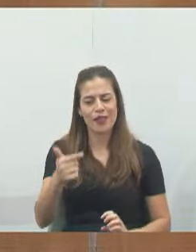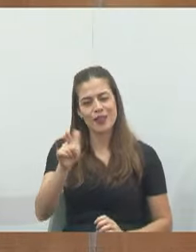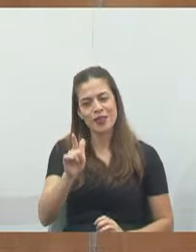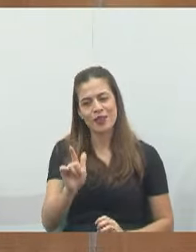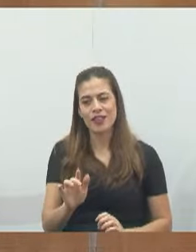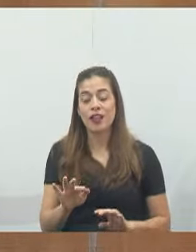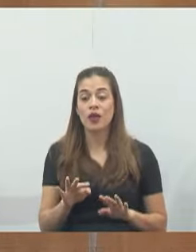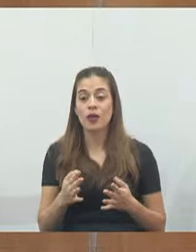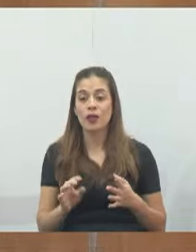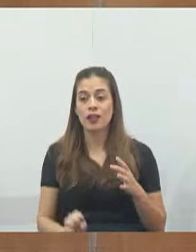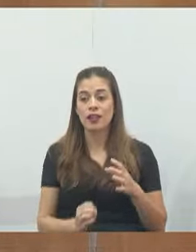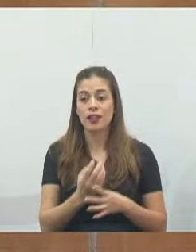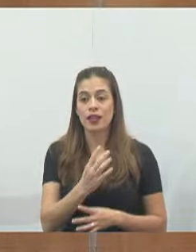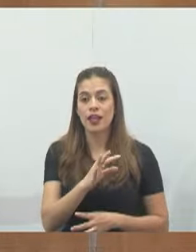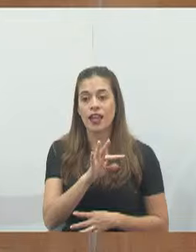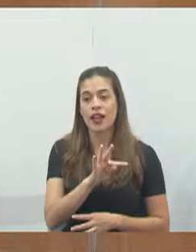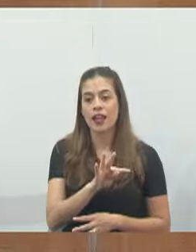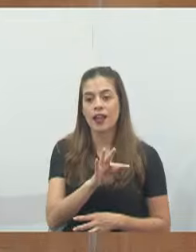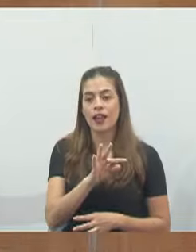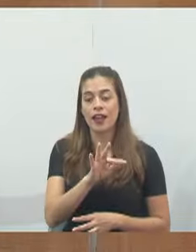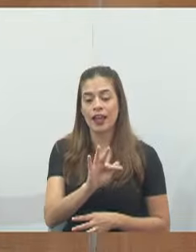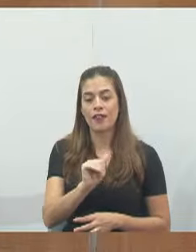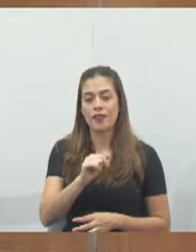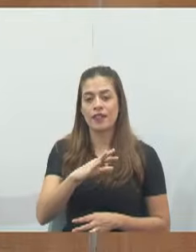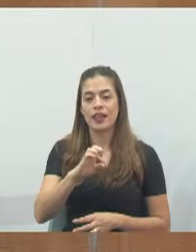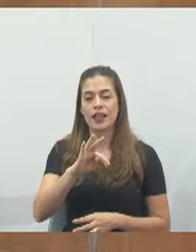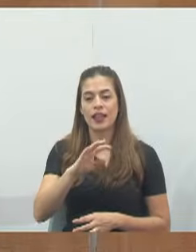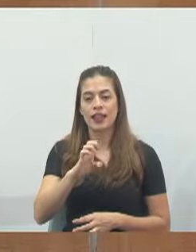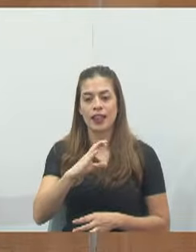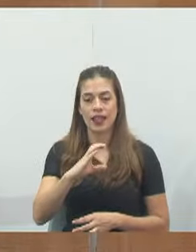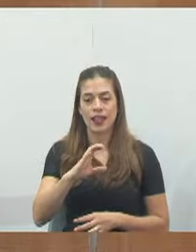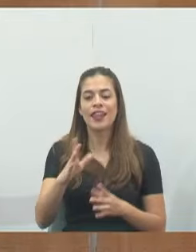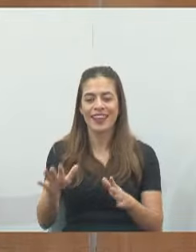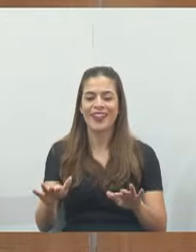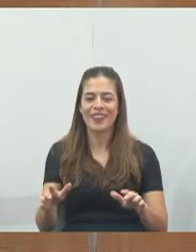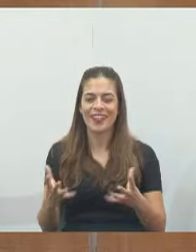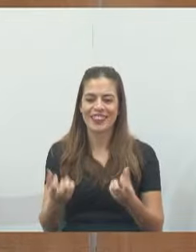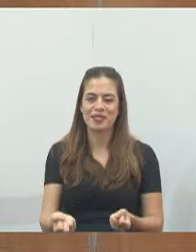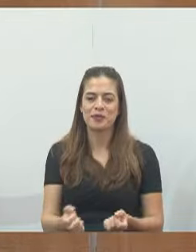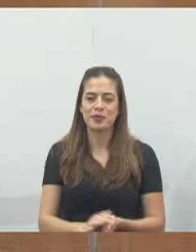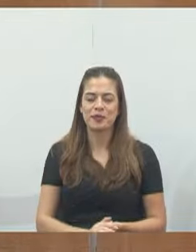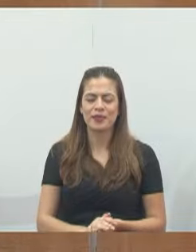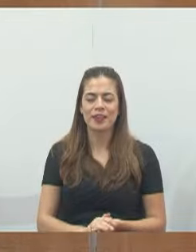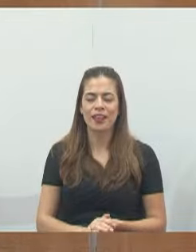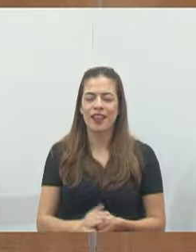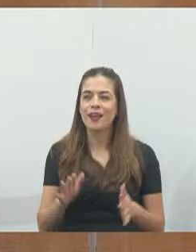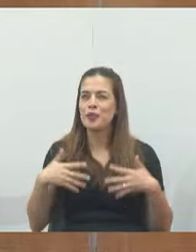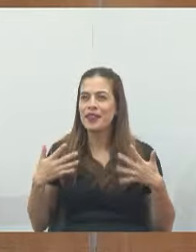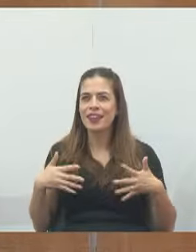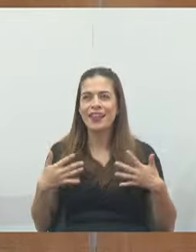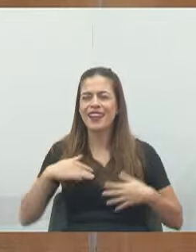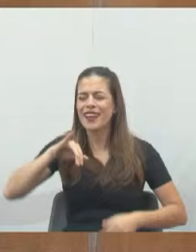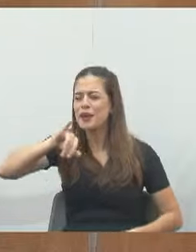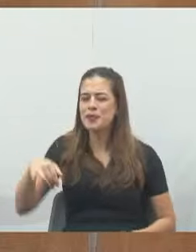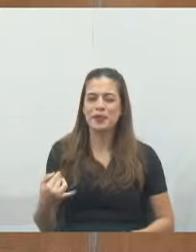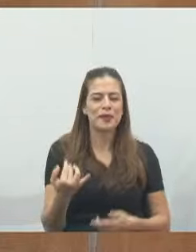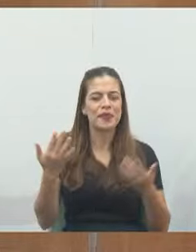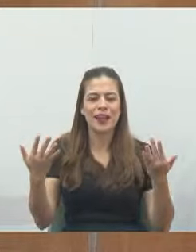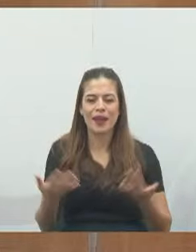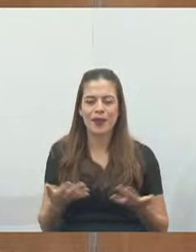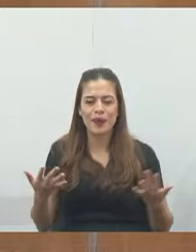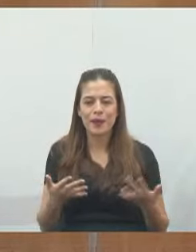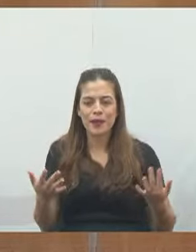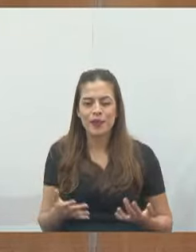Porque eu também, quando criei a FATEC, recebi. E é uma alegria enorme nesse dia, você tem que aproveitar muito o dia de hoje. Tudo que cada uma